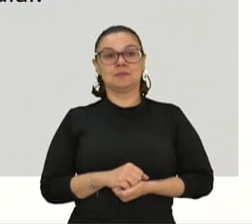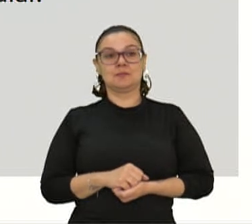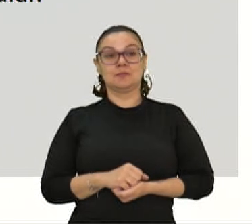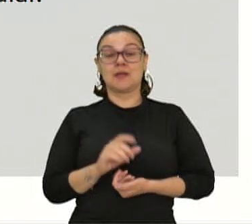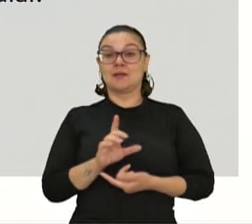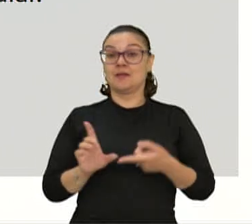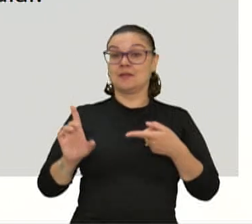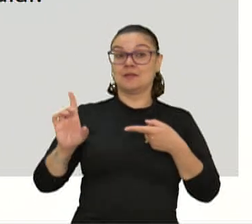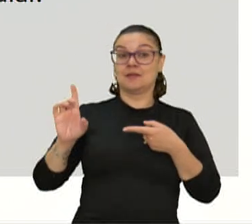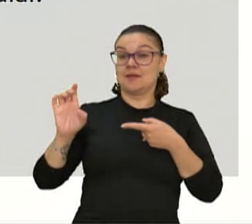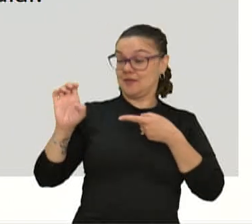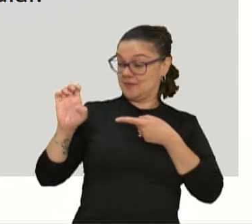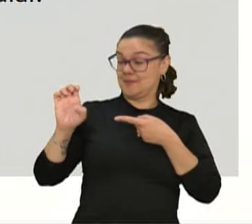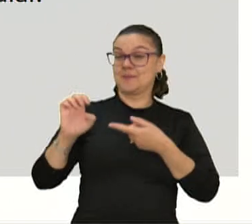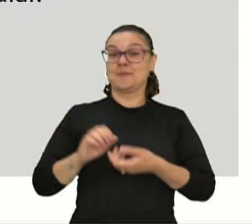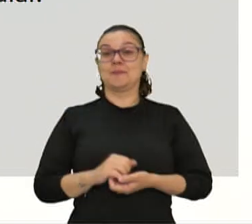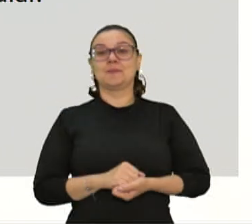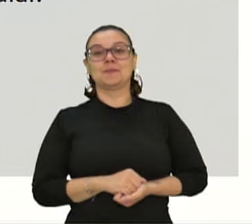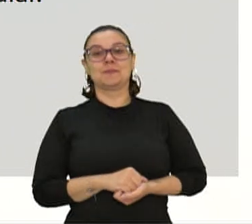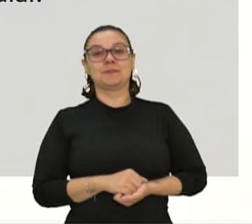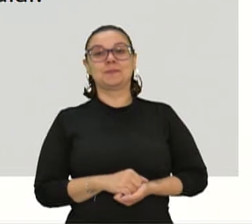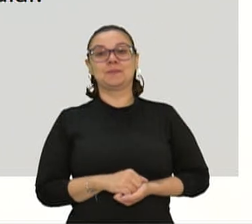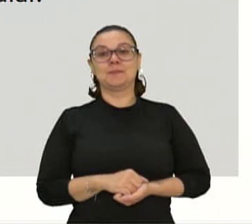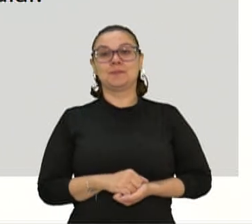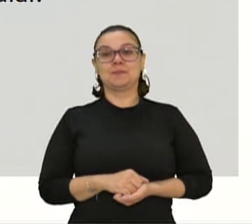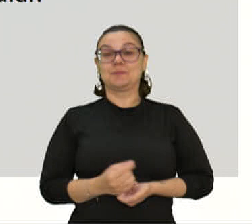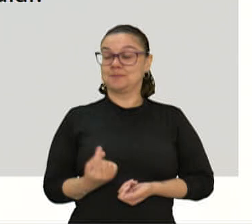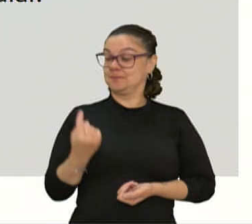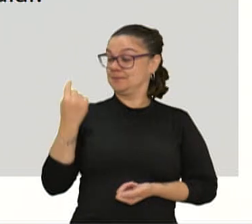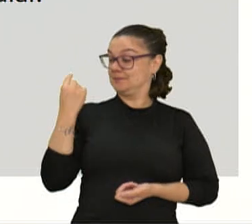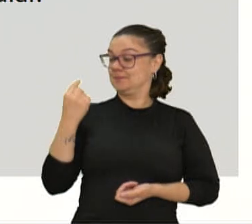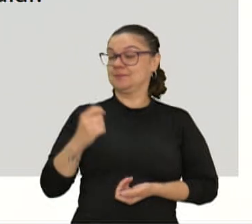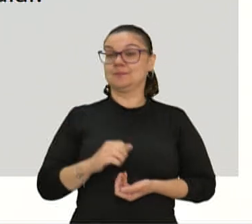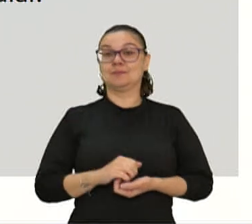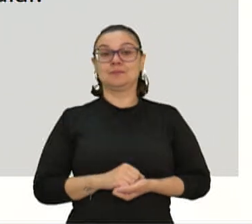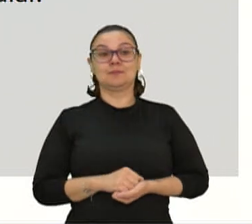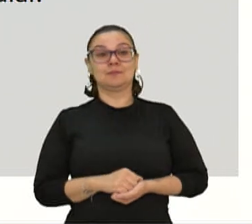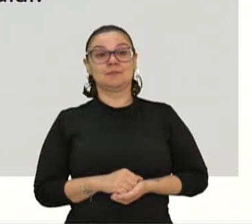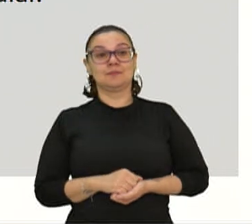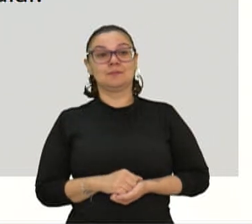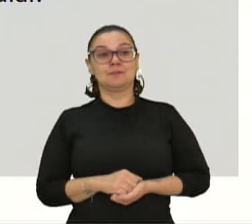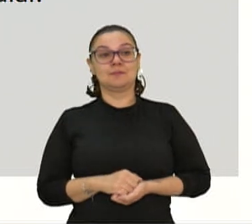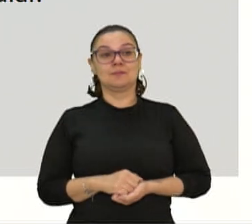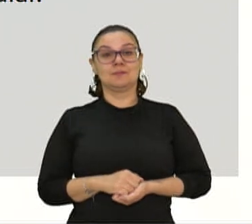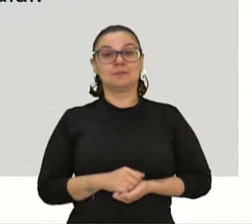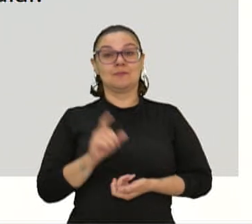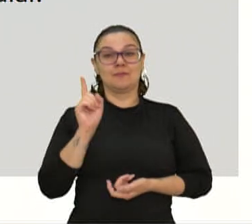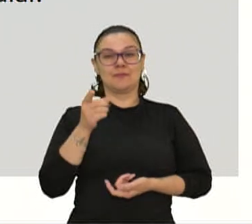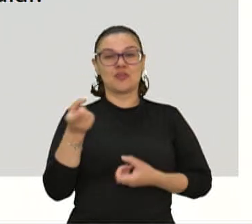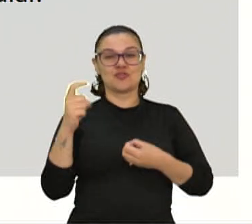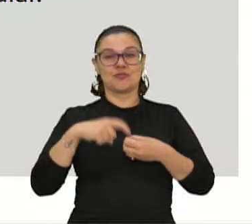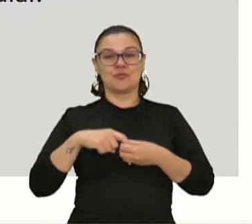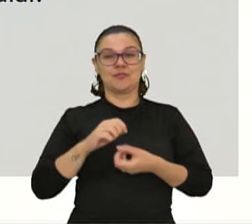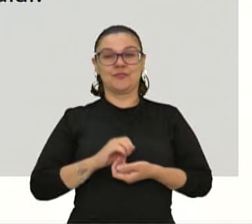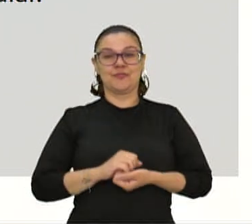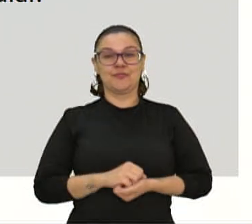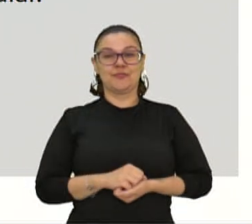célula. Ou E. Eucariontes autotróficos que foram capturados por outra célula. Eu já volto.